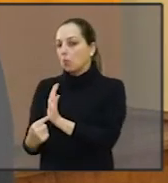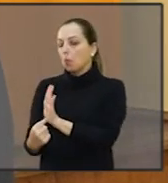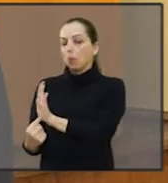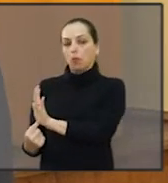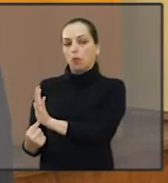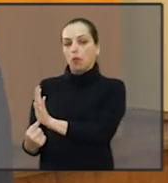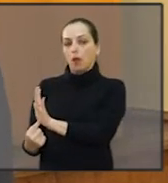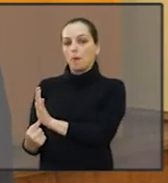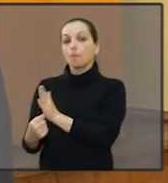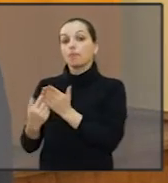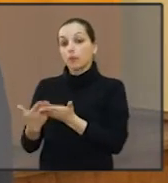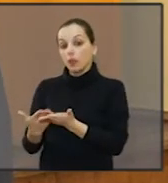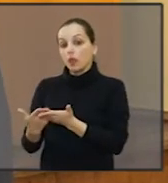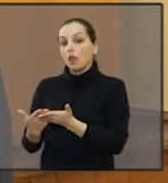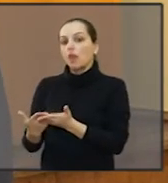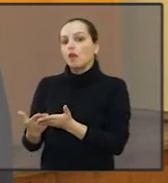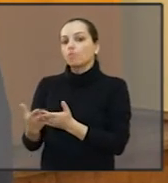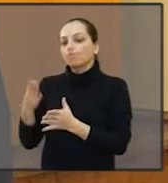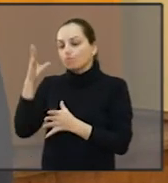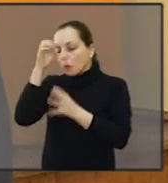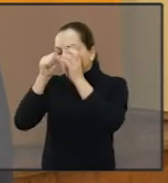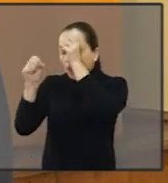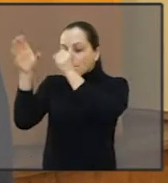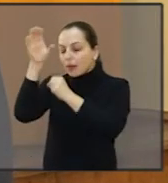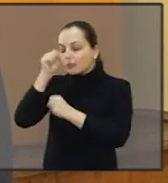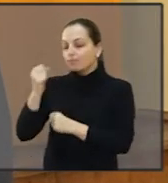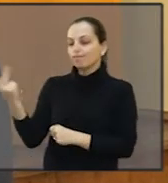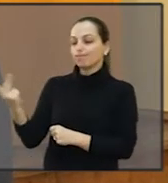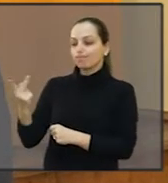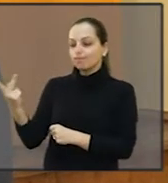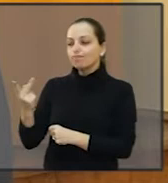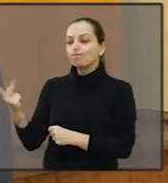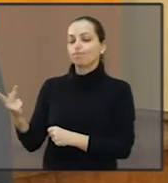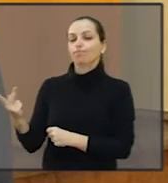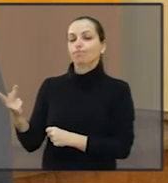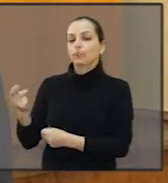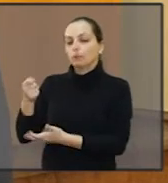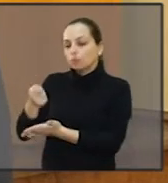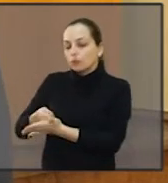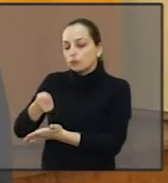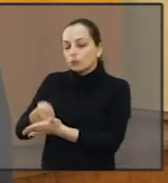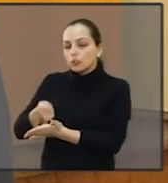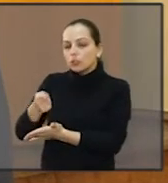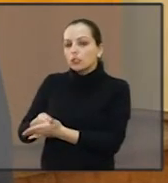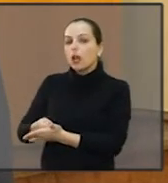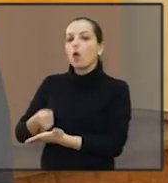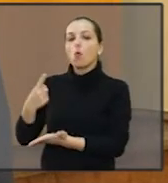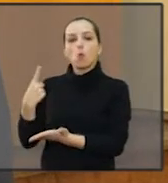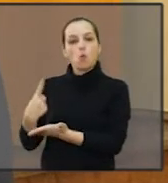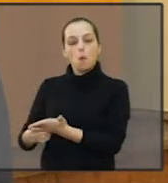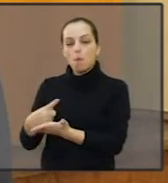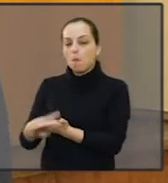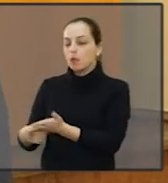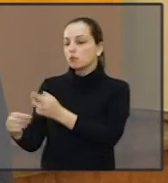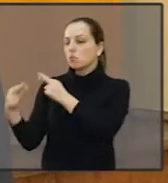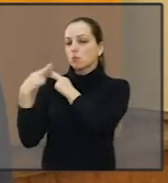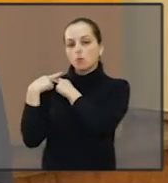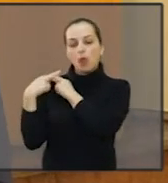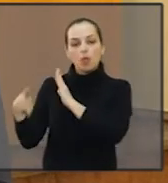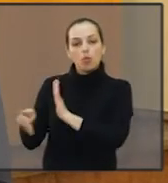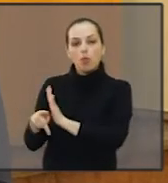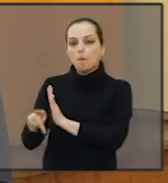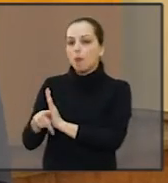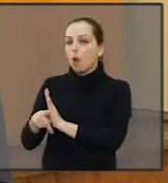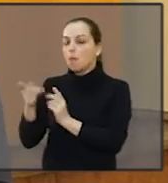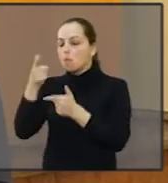né? Mas as duas eu aprendi muito com elas, com o exemplo delas, de dedicação, de comprometimento com